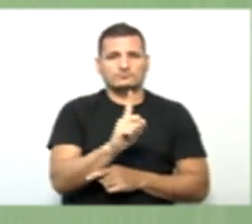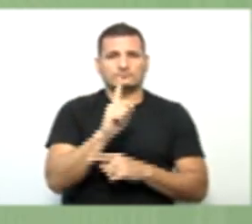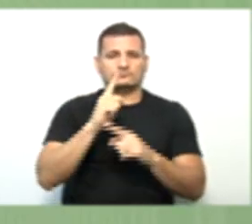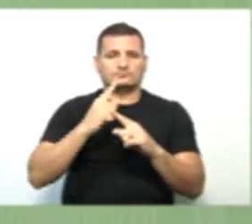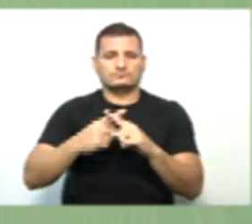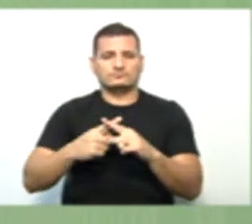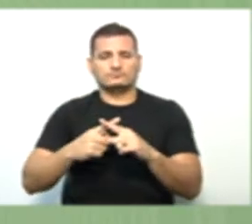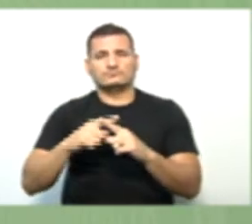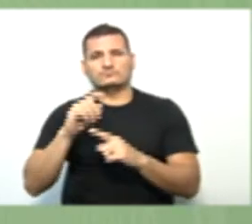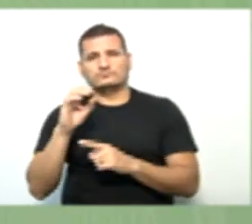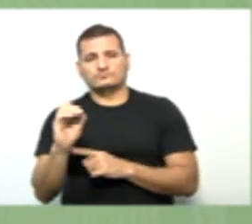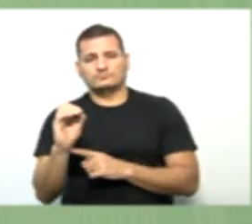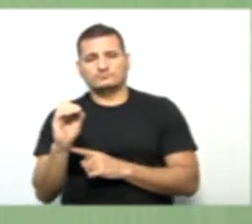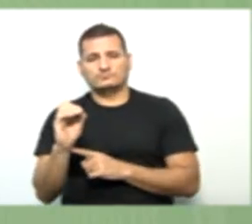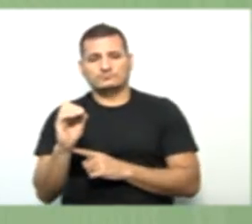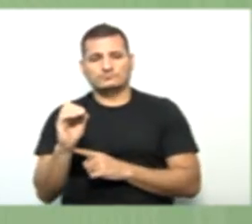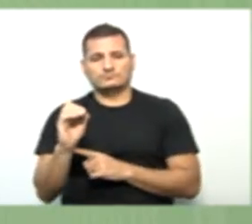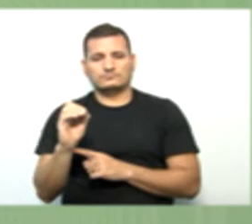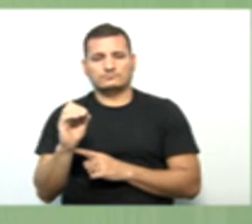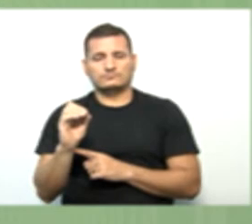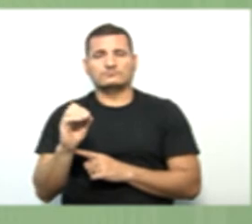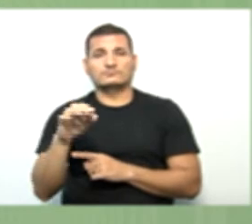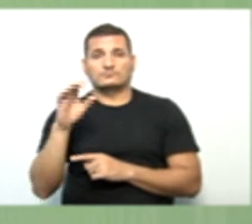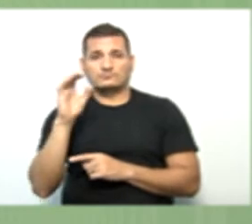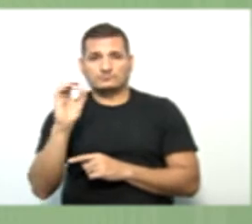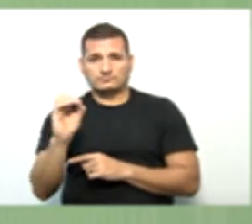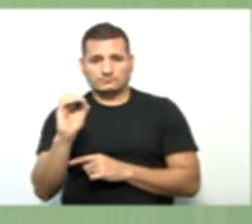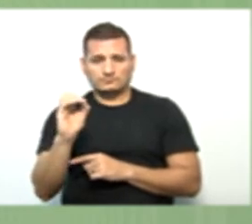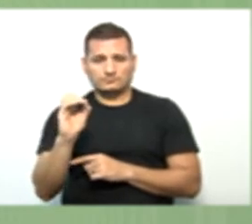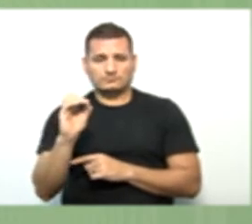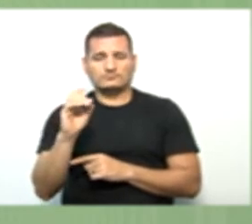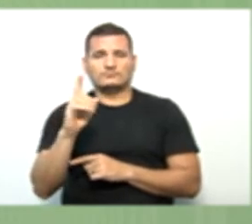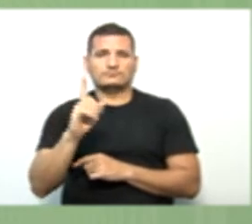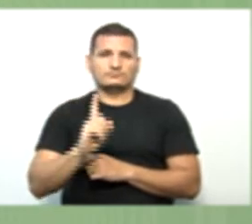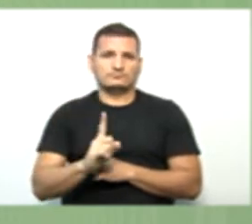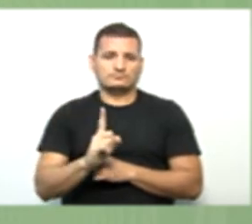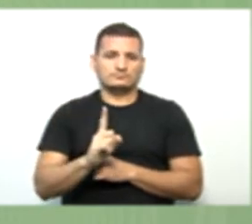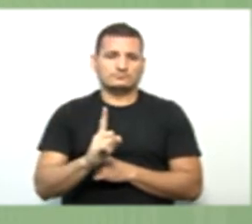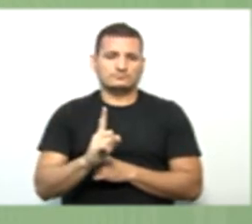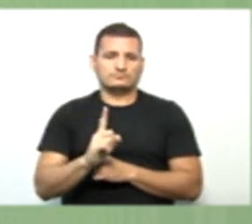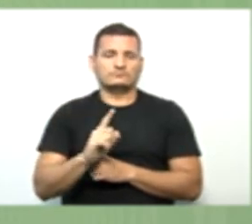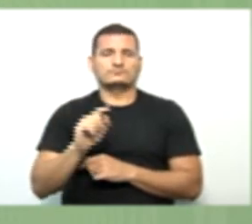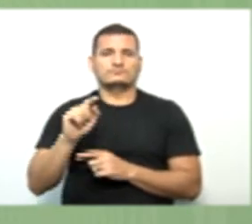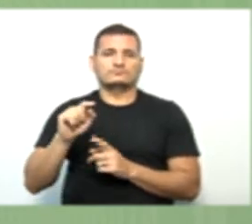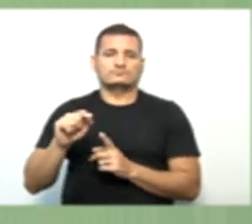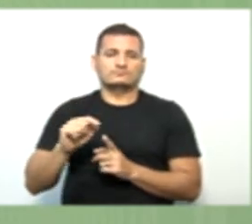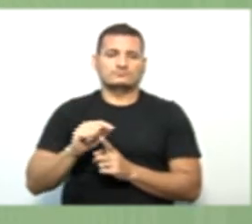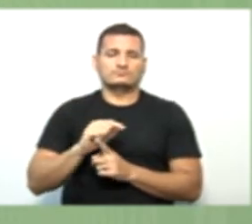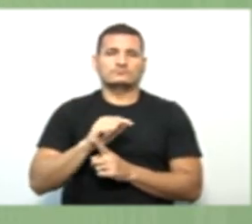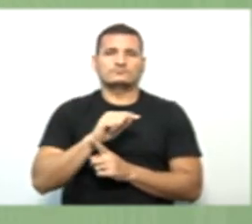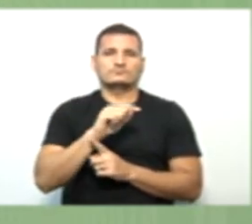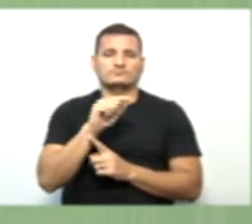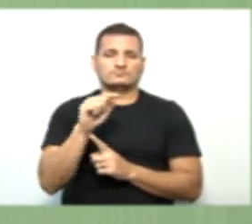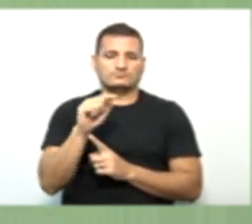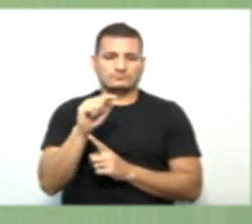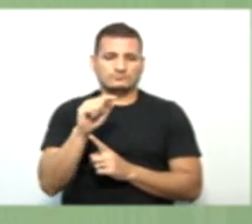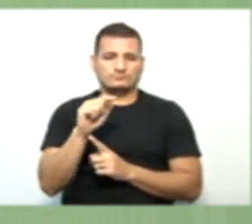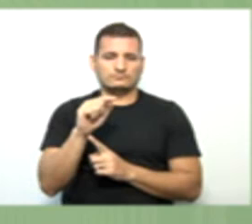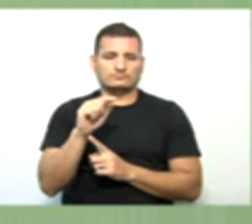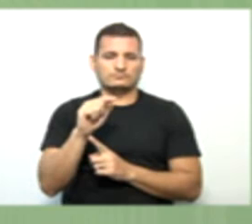vezes o fatorial de 0. E o fatorial de 0 é 1. Aí ele volta